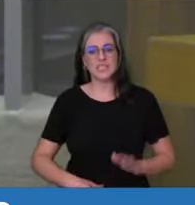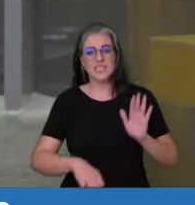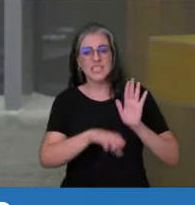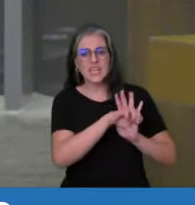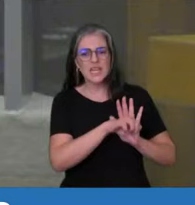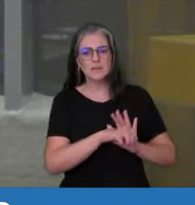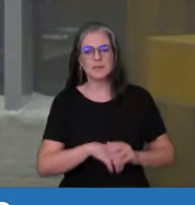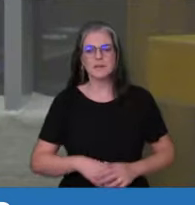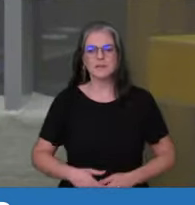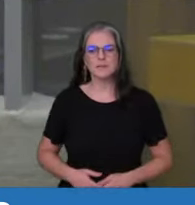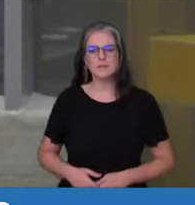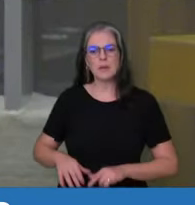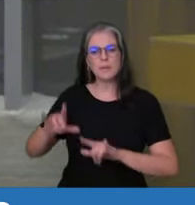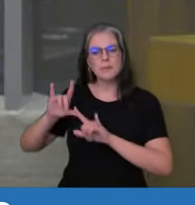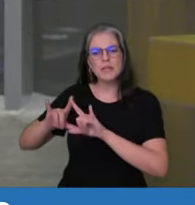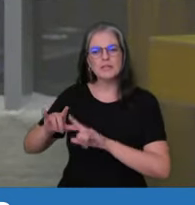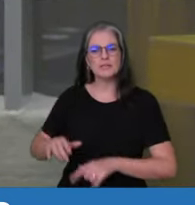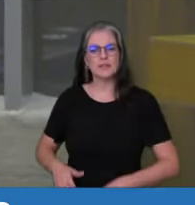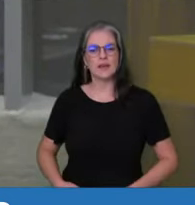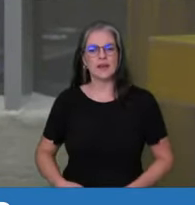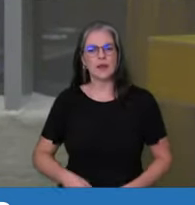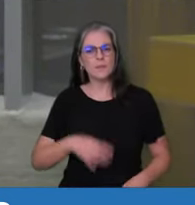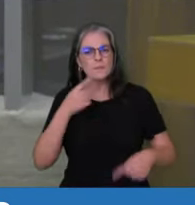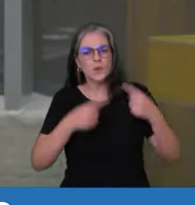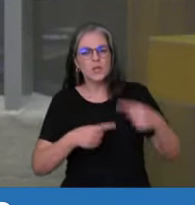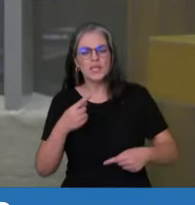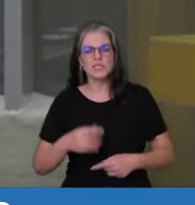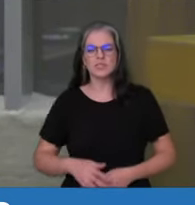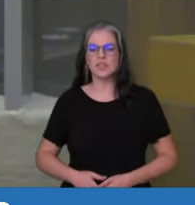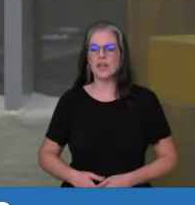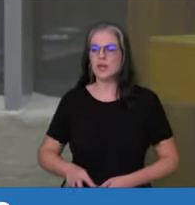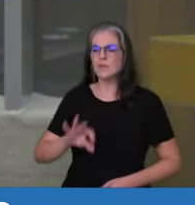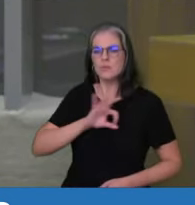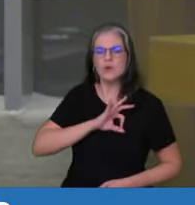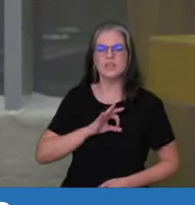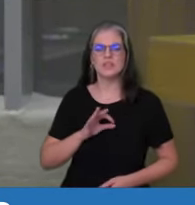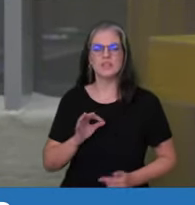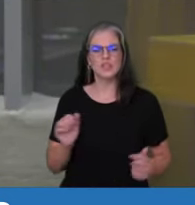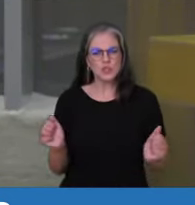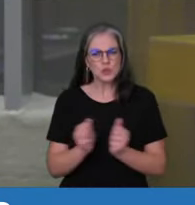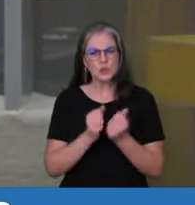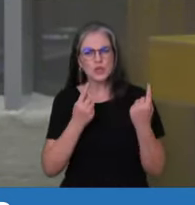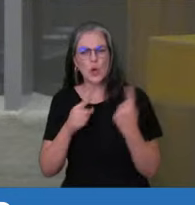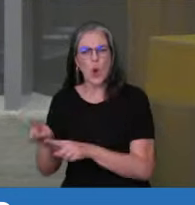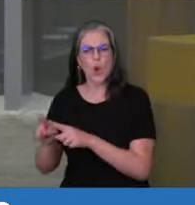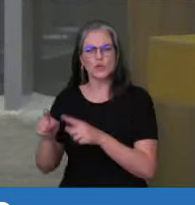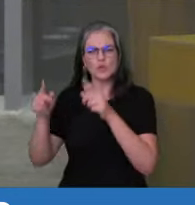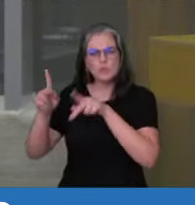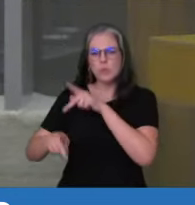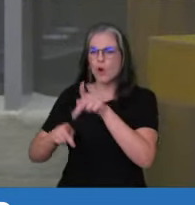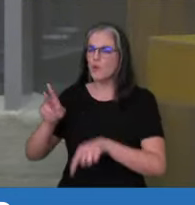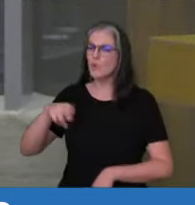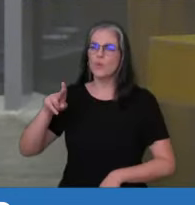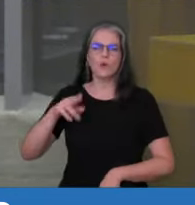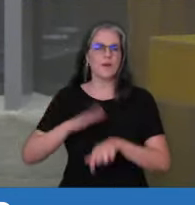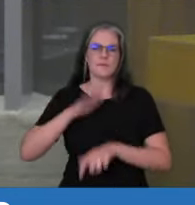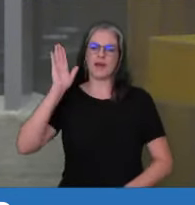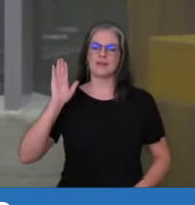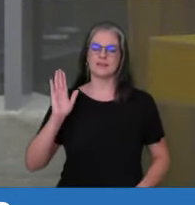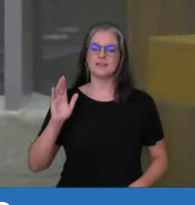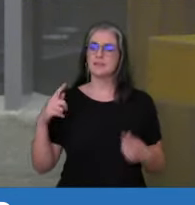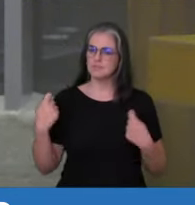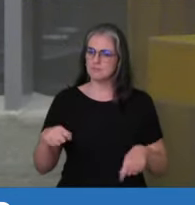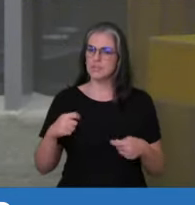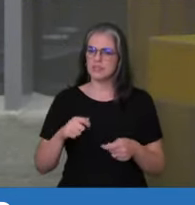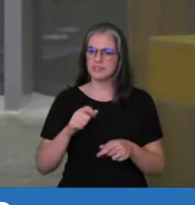política, polícia, juntos contra o povo, nunca mais. Cassação já